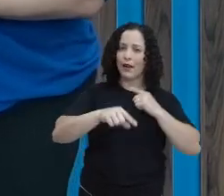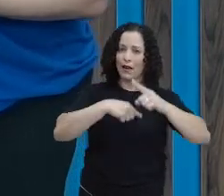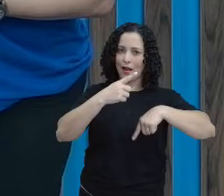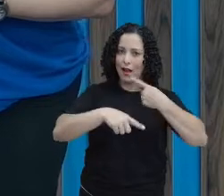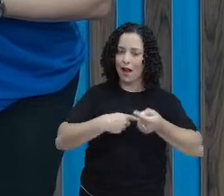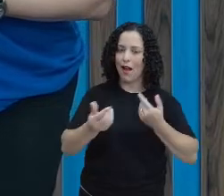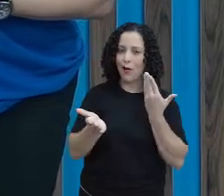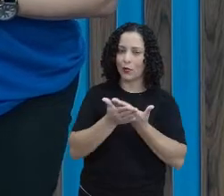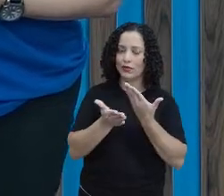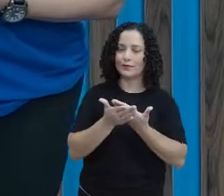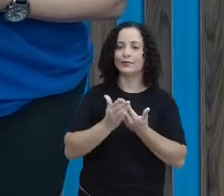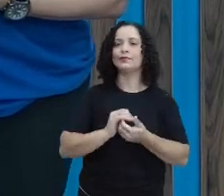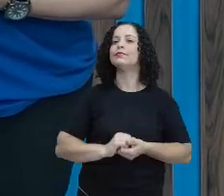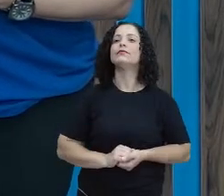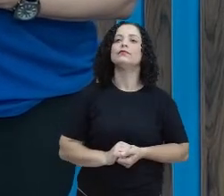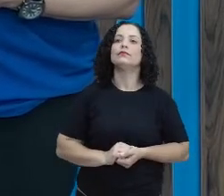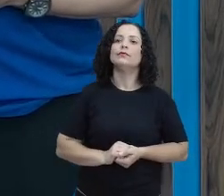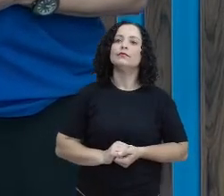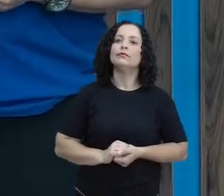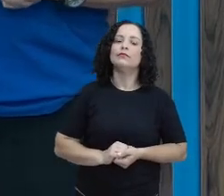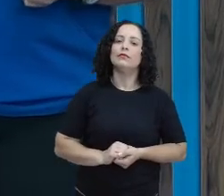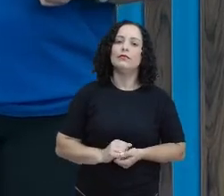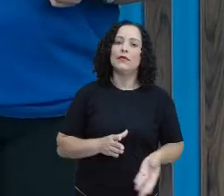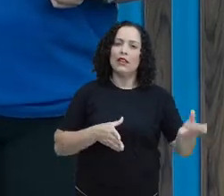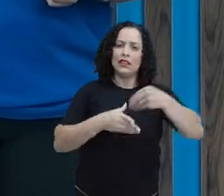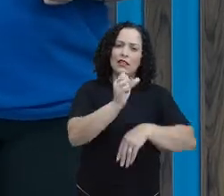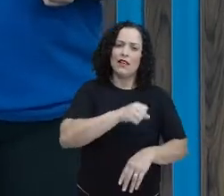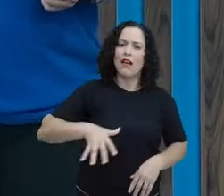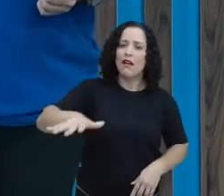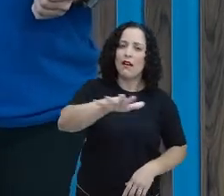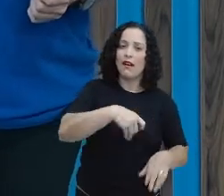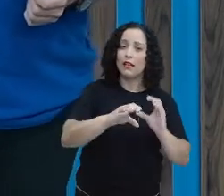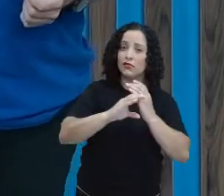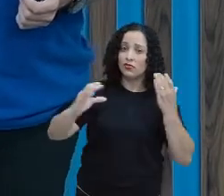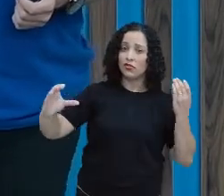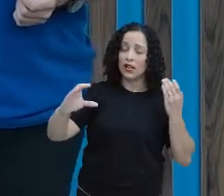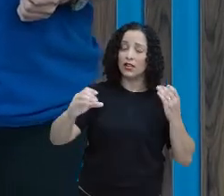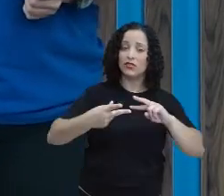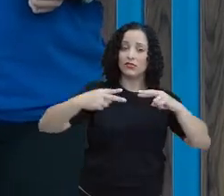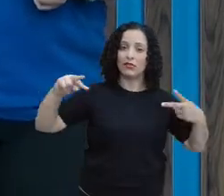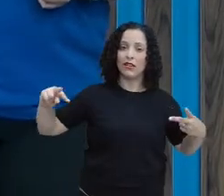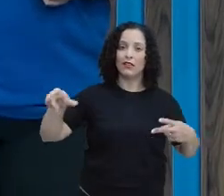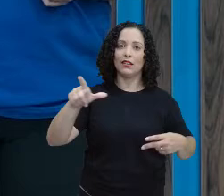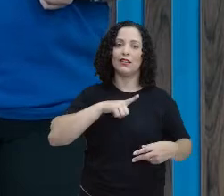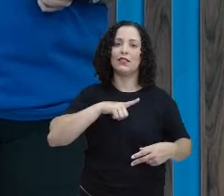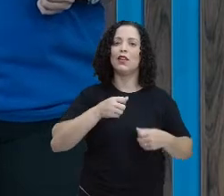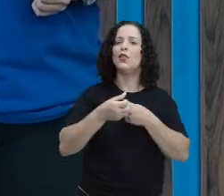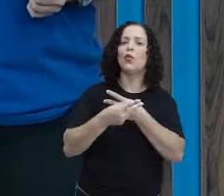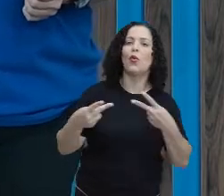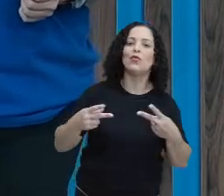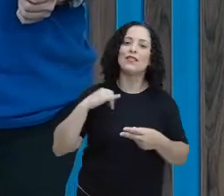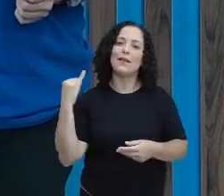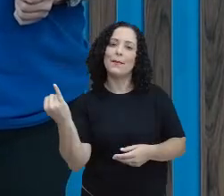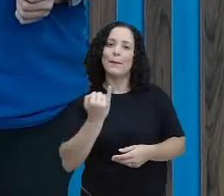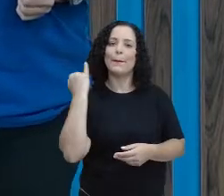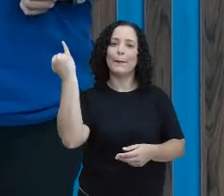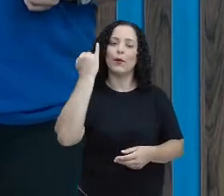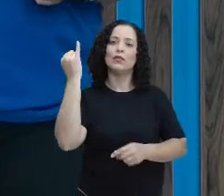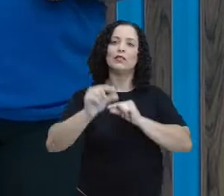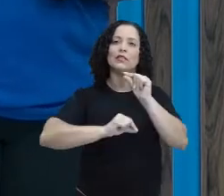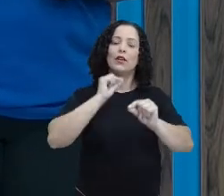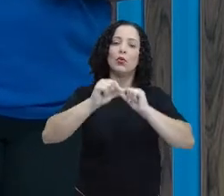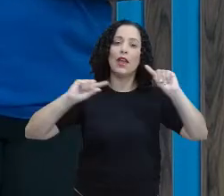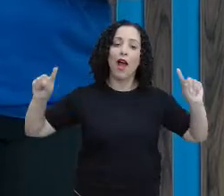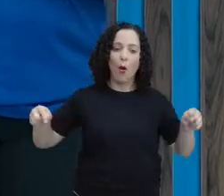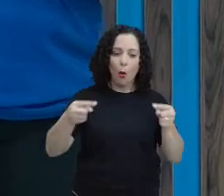aula. Mas, enfim, dentro da engenharia genética, gente, uma coisa muito importante é a recombinação